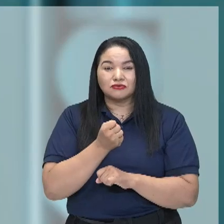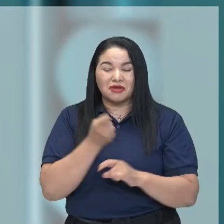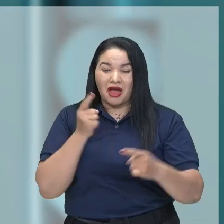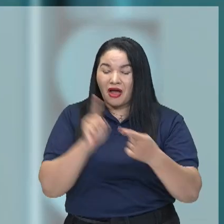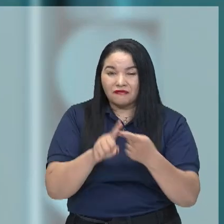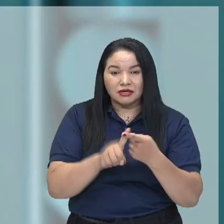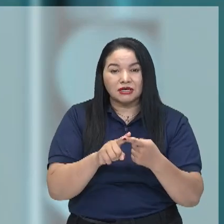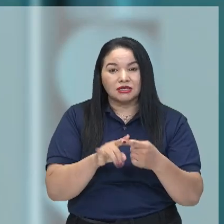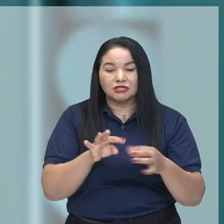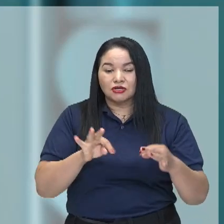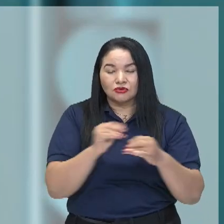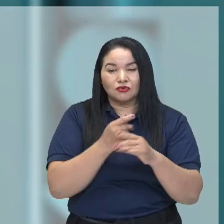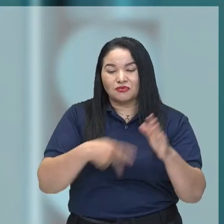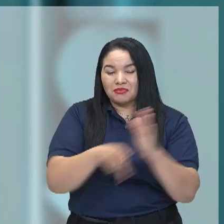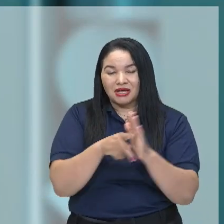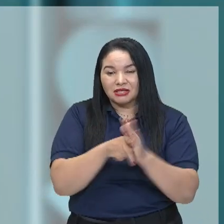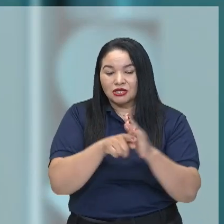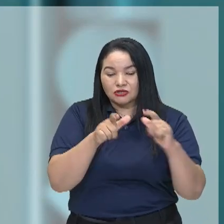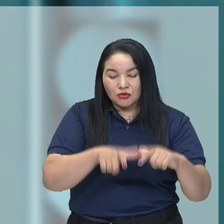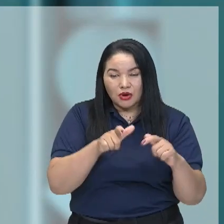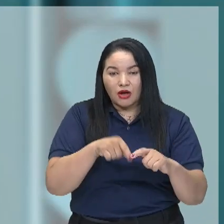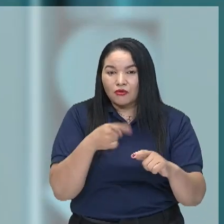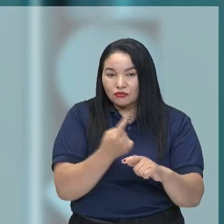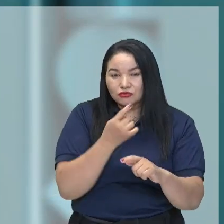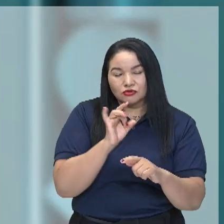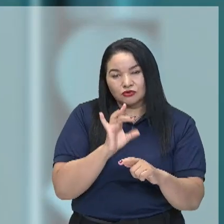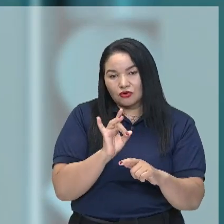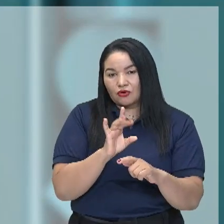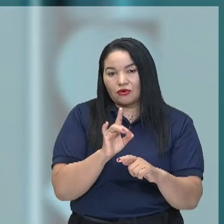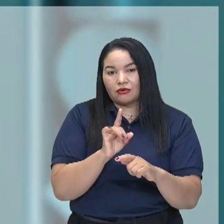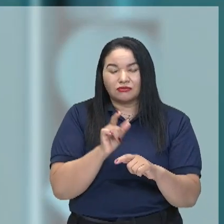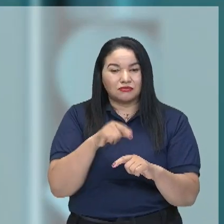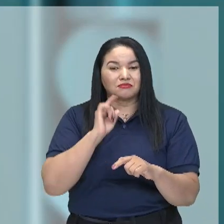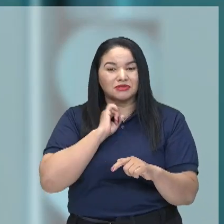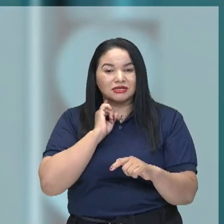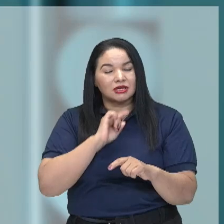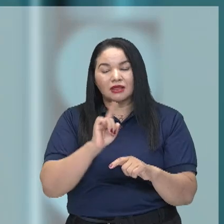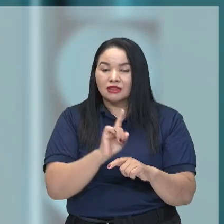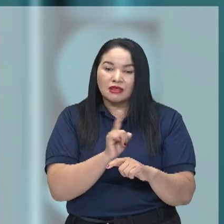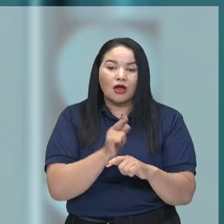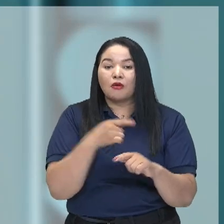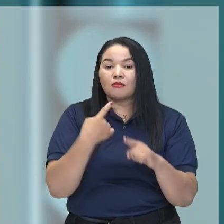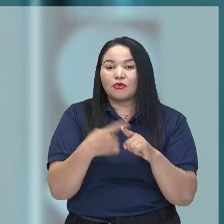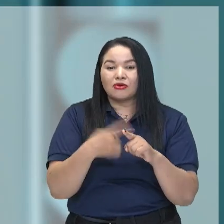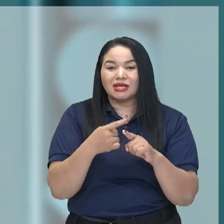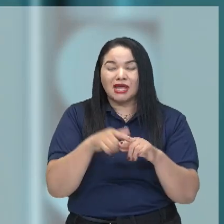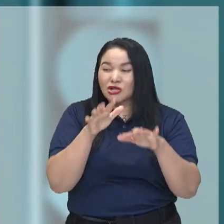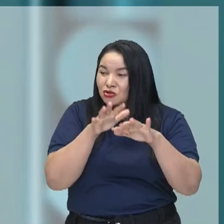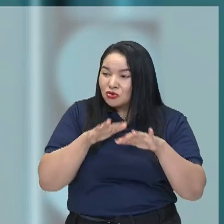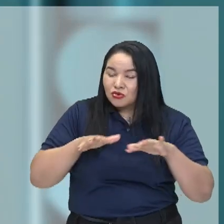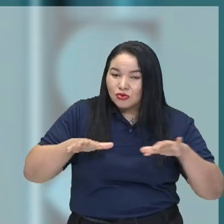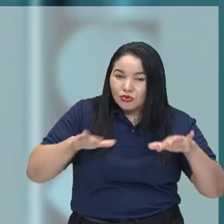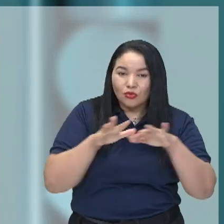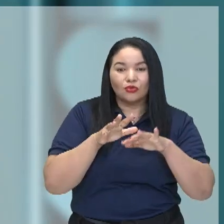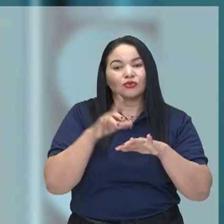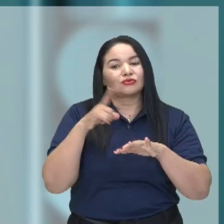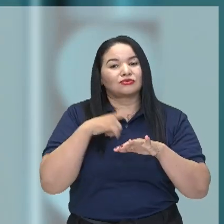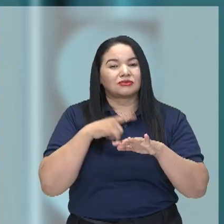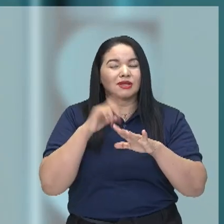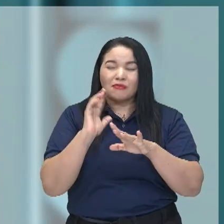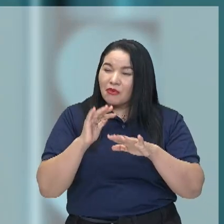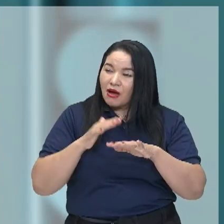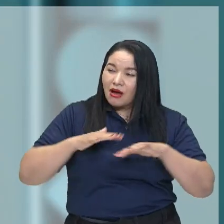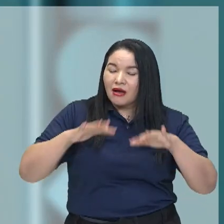faz parte só da região que eu descrevo, só do interior de Minas Gerais, não. O sertão está em toda parte. tudo isso é para além